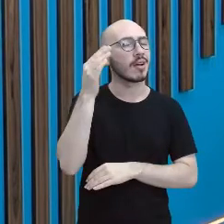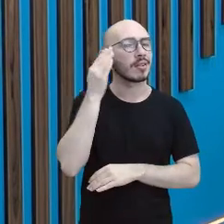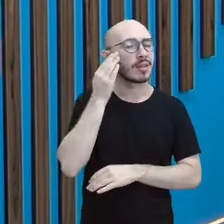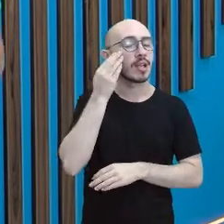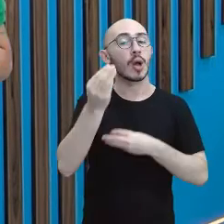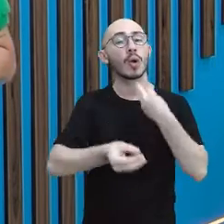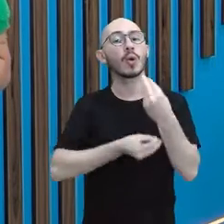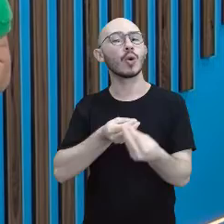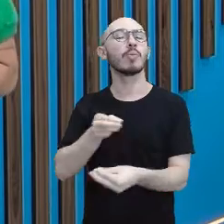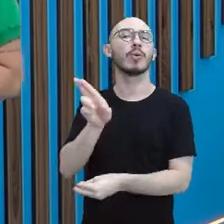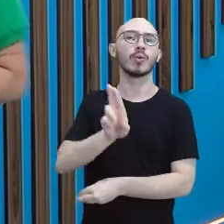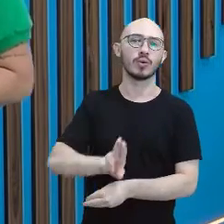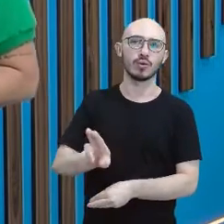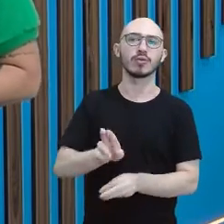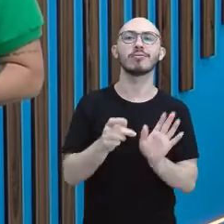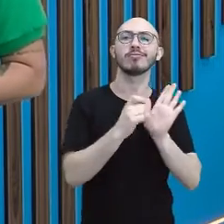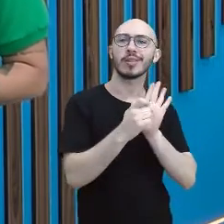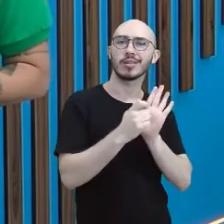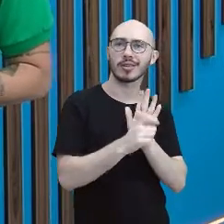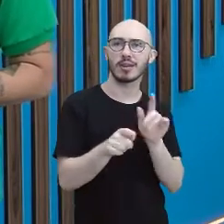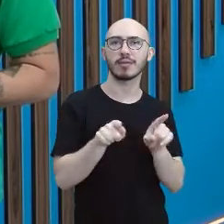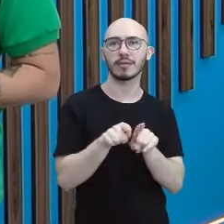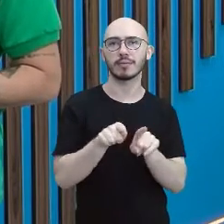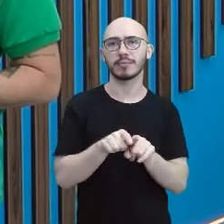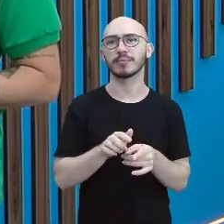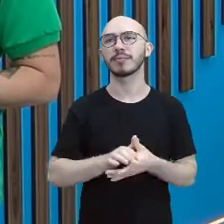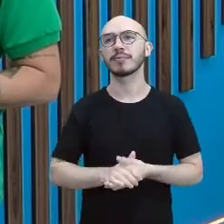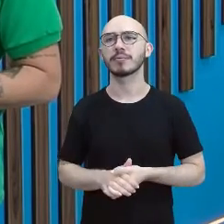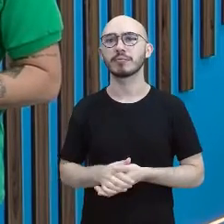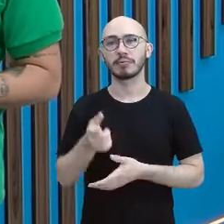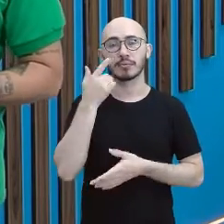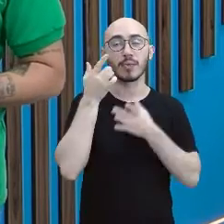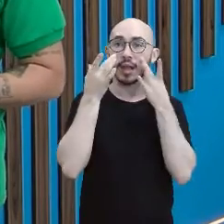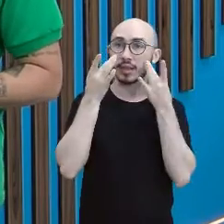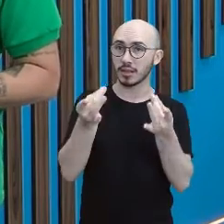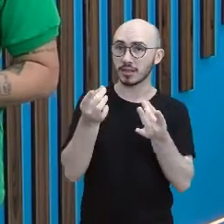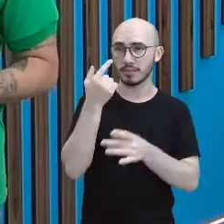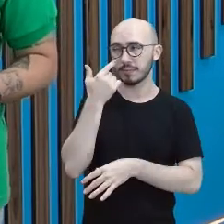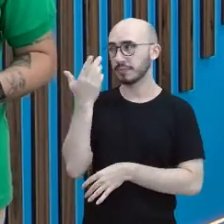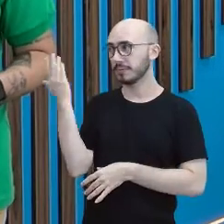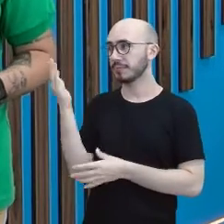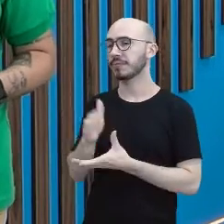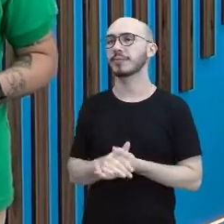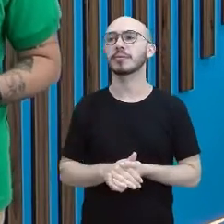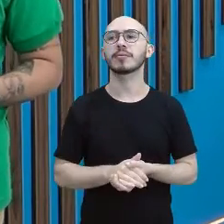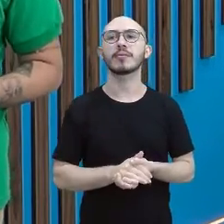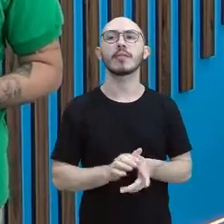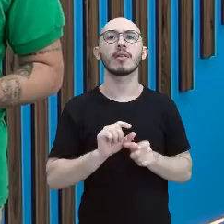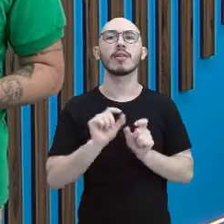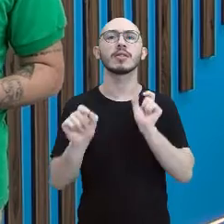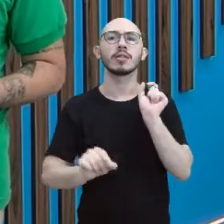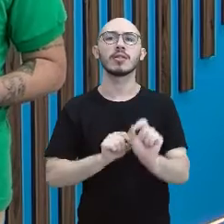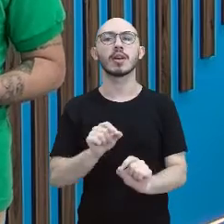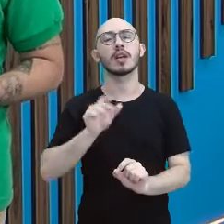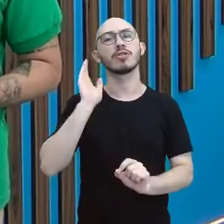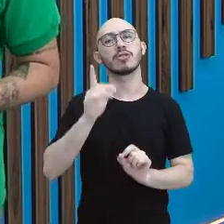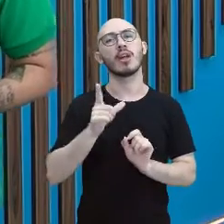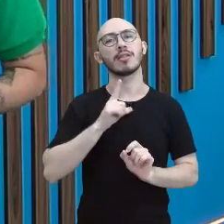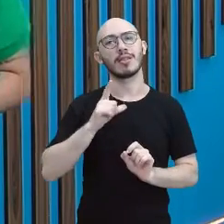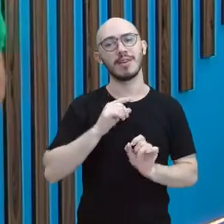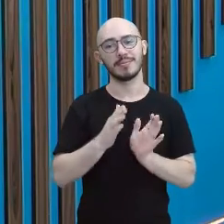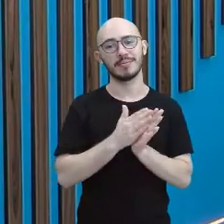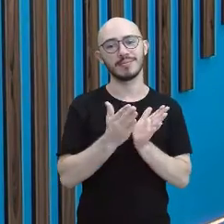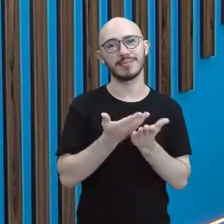é essa manipulação desses números aí. Então preste atenção, uma das coisas que a gente vai fazer, e já aparece na aula de